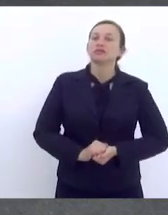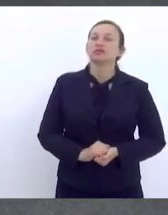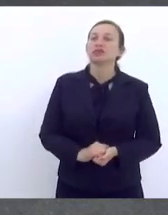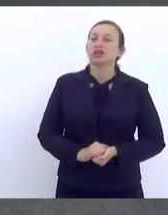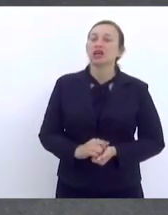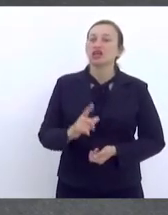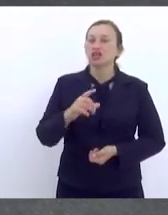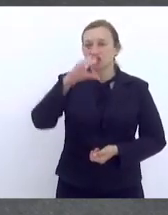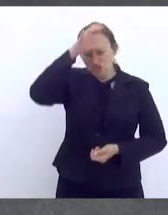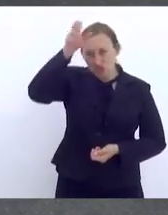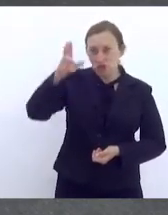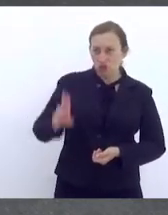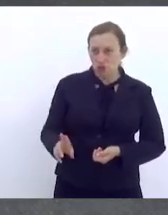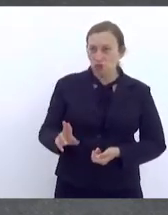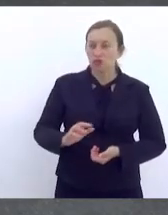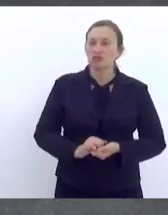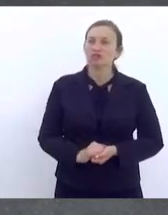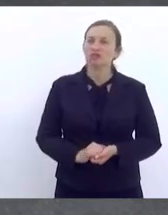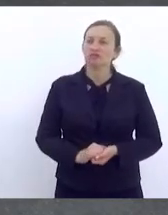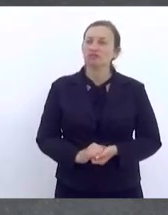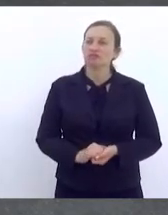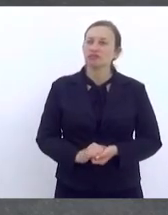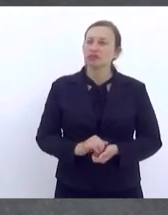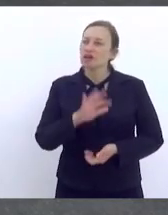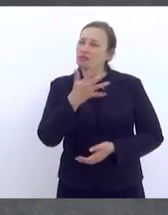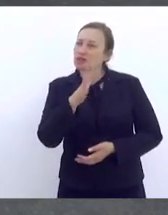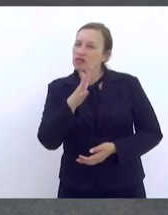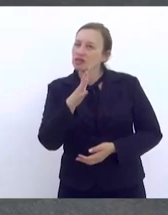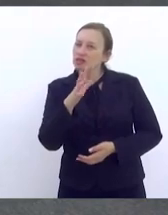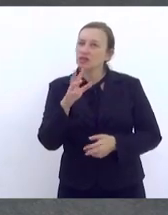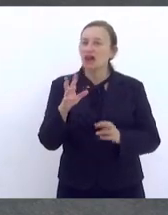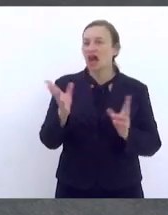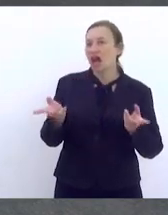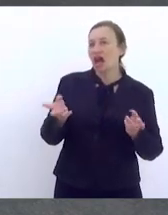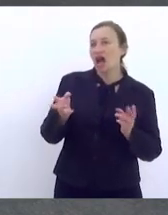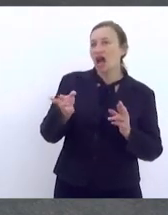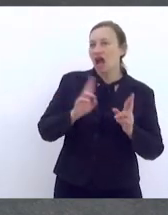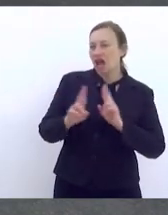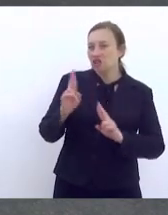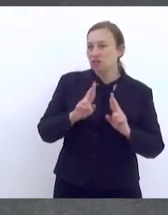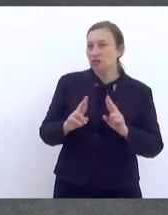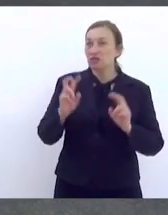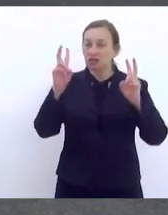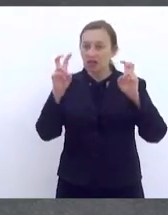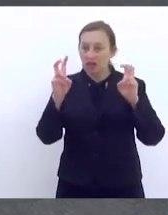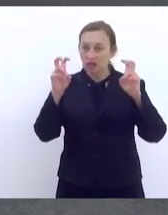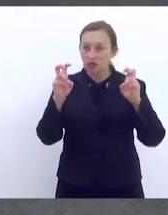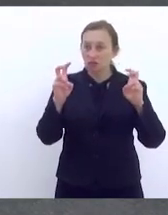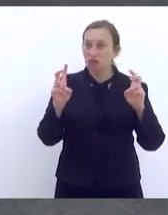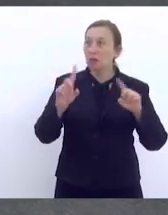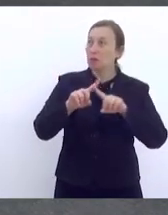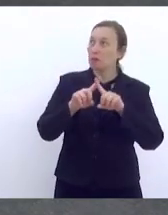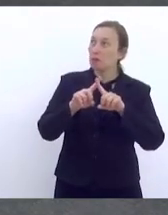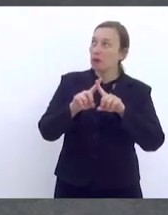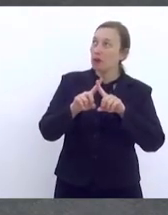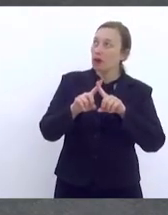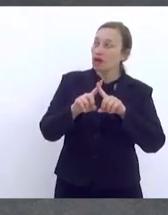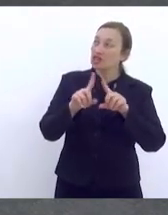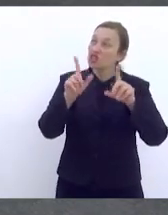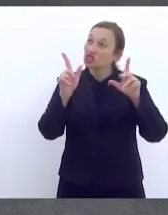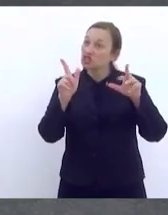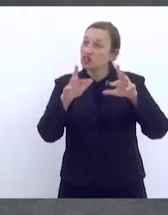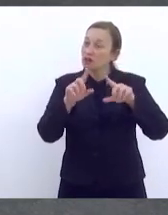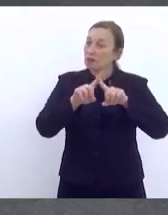e tia Ju é mais ou menos a respeito do mesma coisa aqui né são casos distintos mas a matéria é